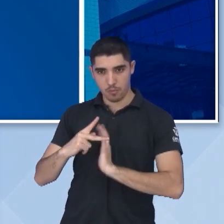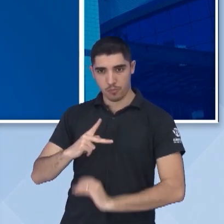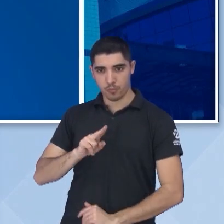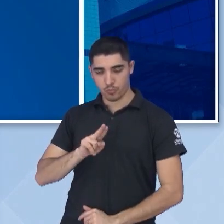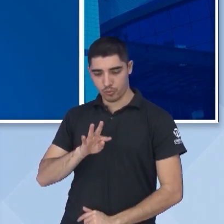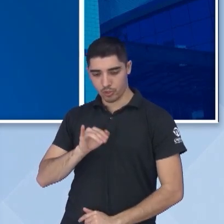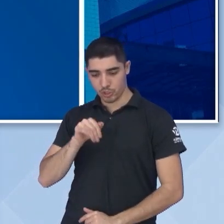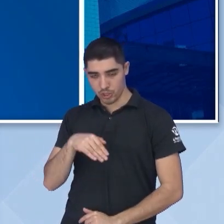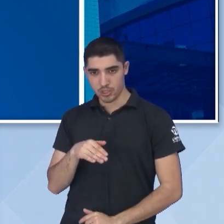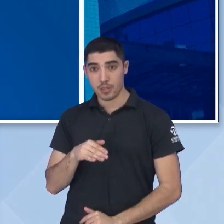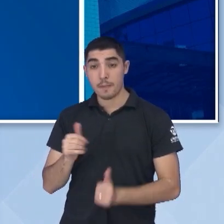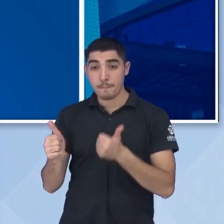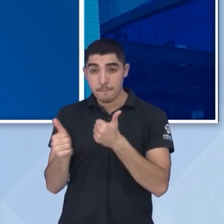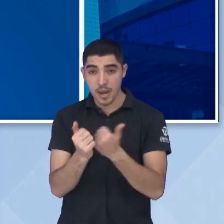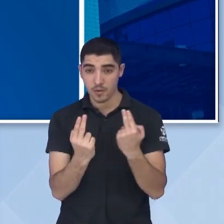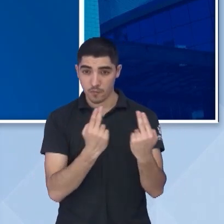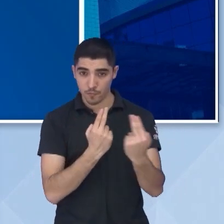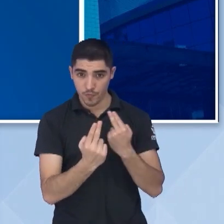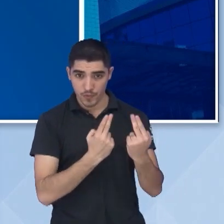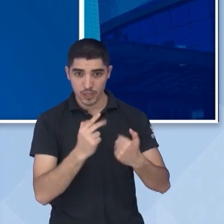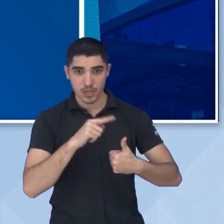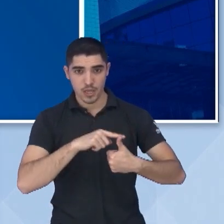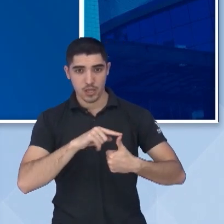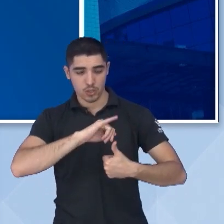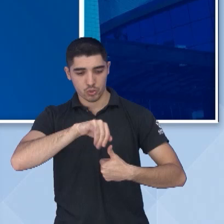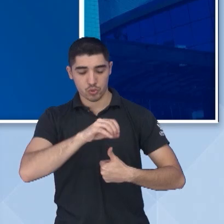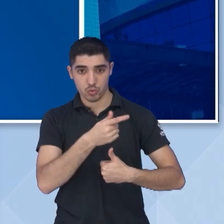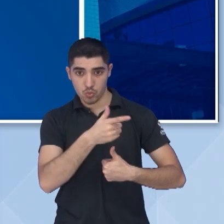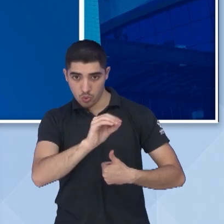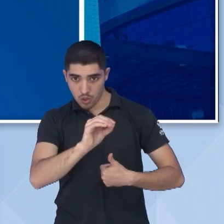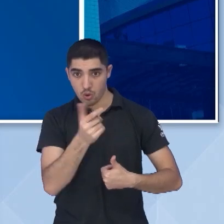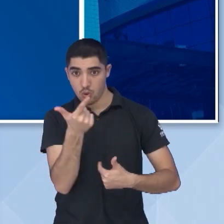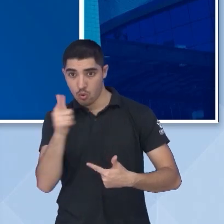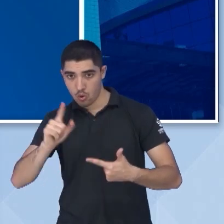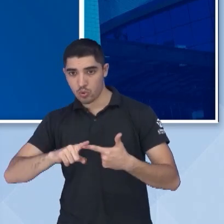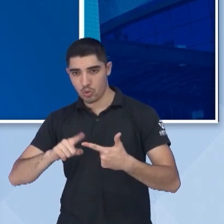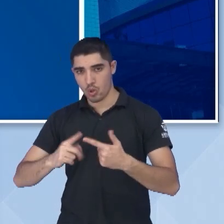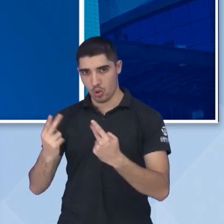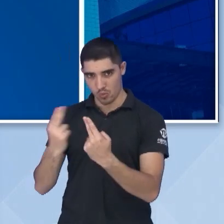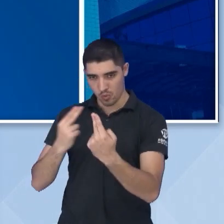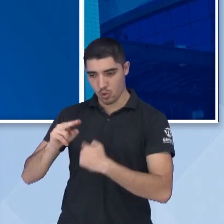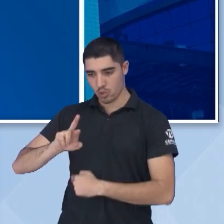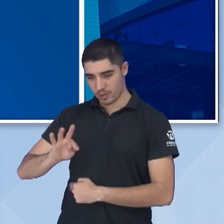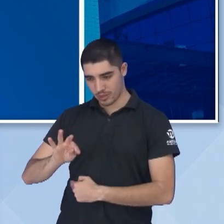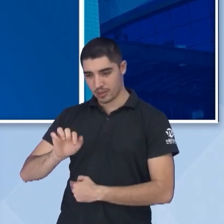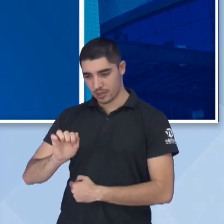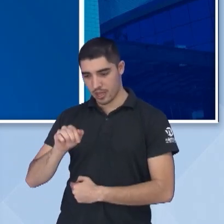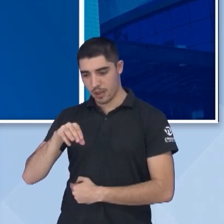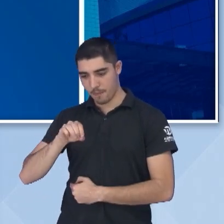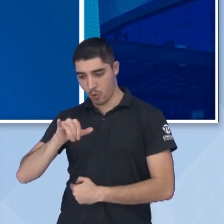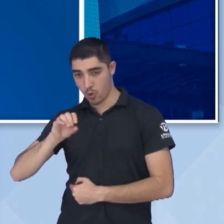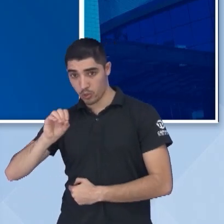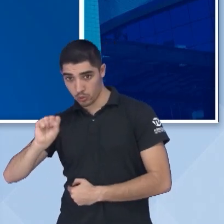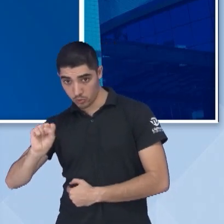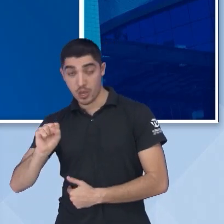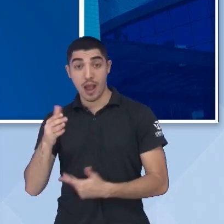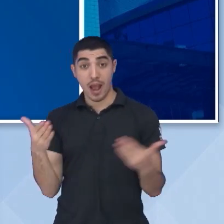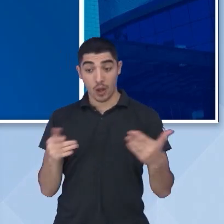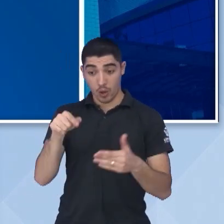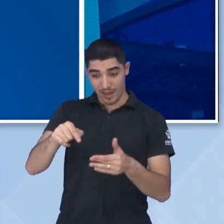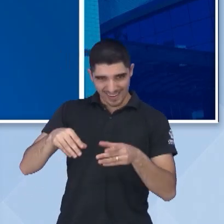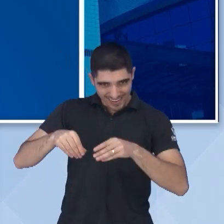Avenida João Rodolfo Castelli e a Rodovia dos Tamoios de Estrada Anésio